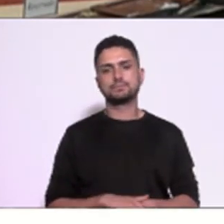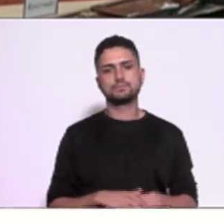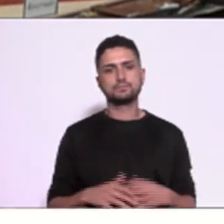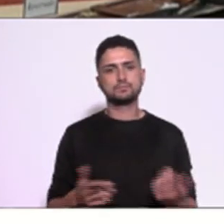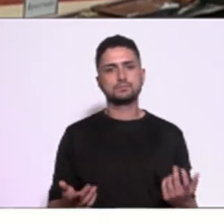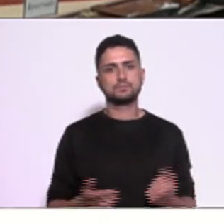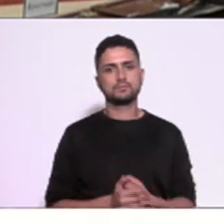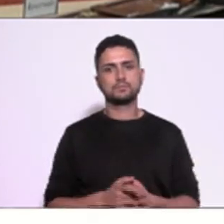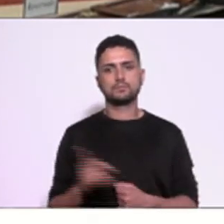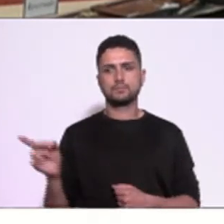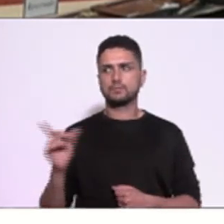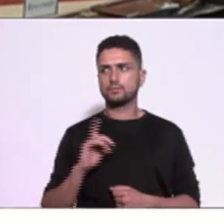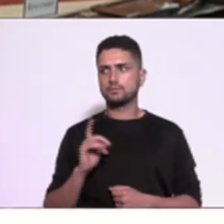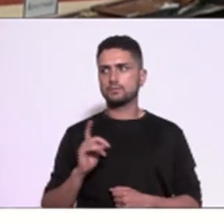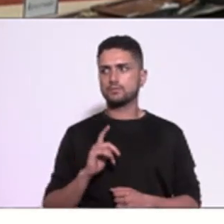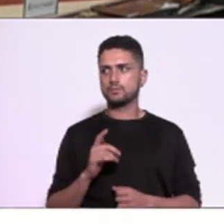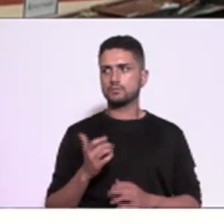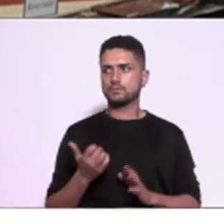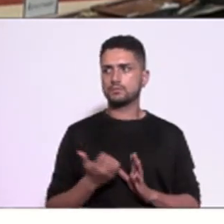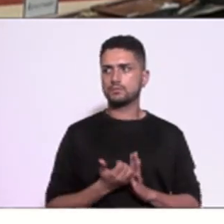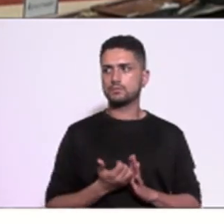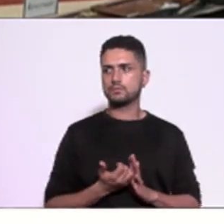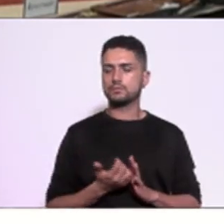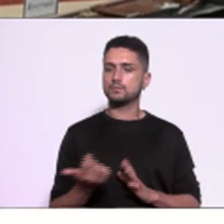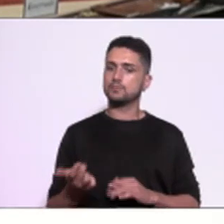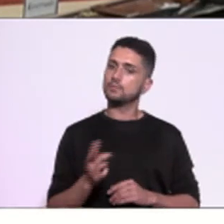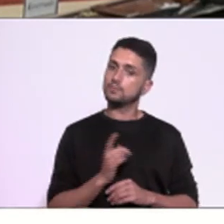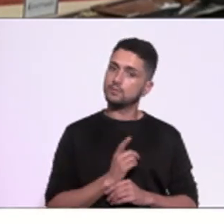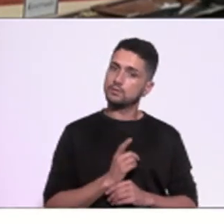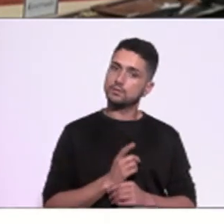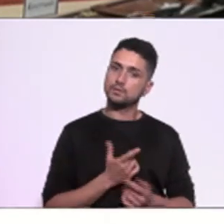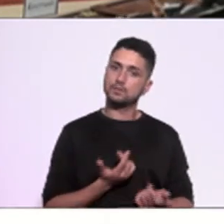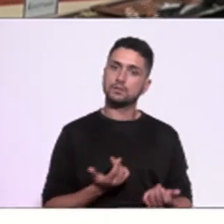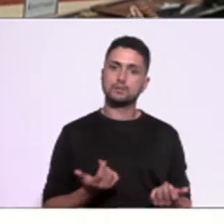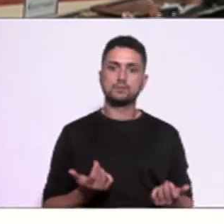pós-mortem com a moção de louvor.